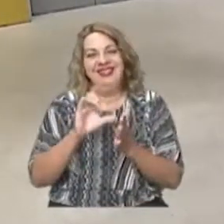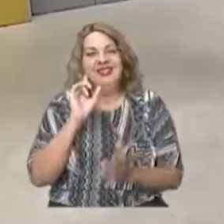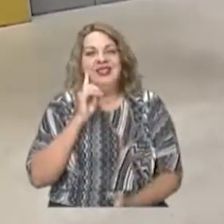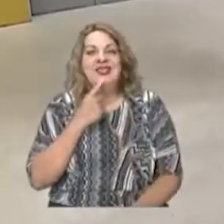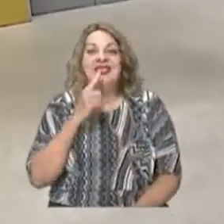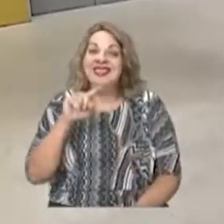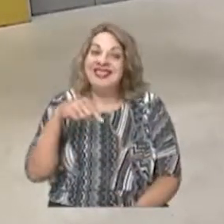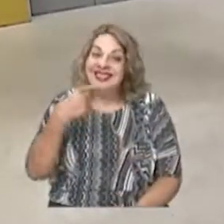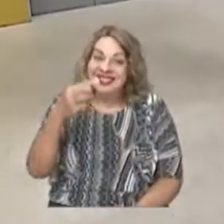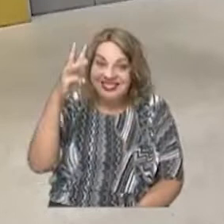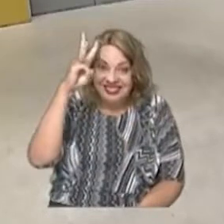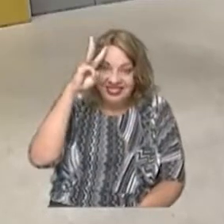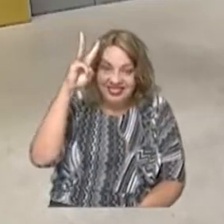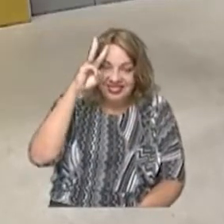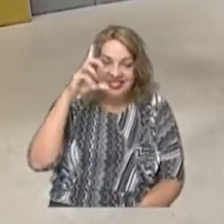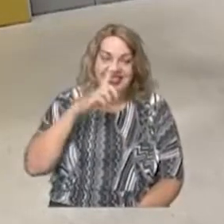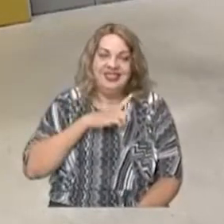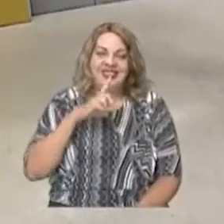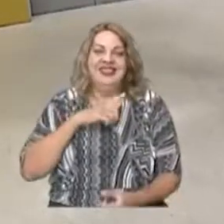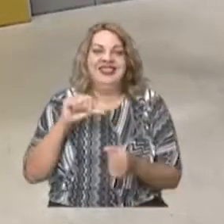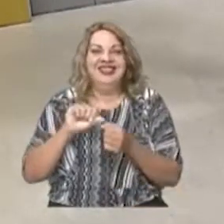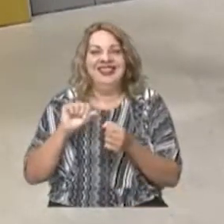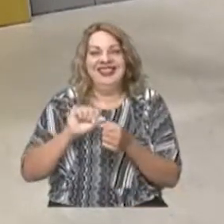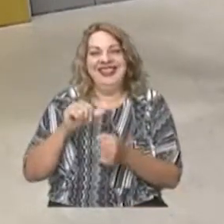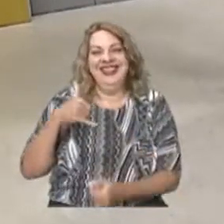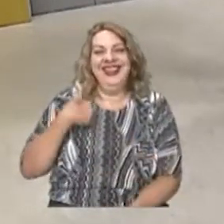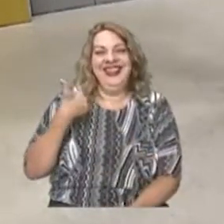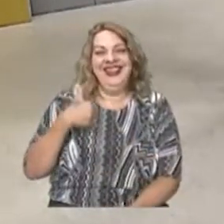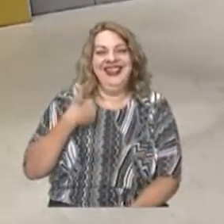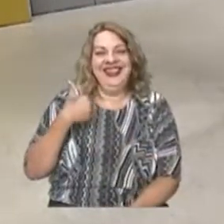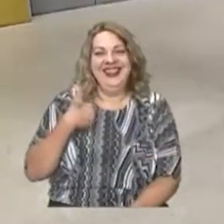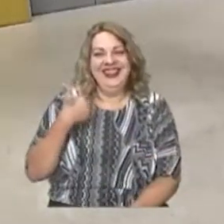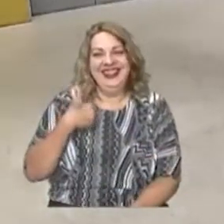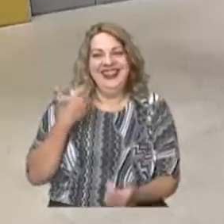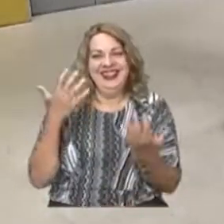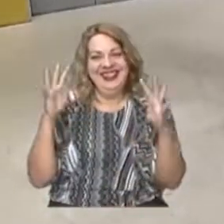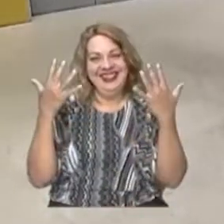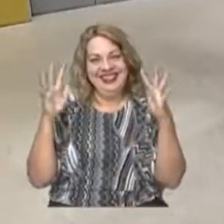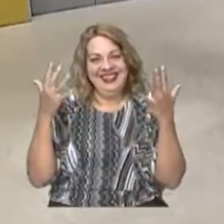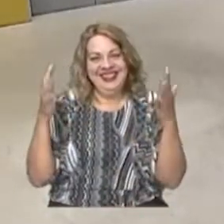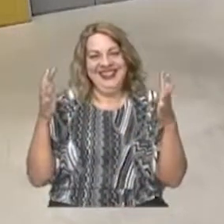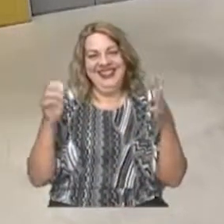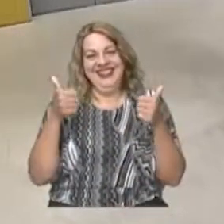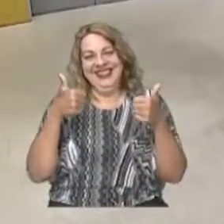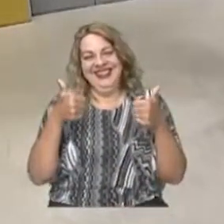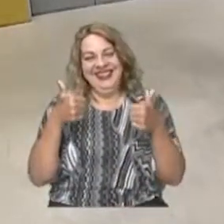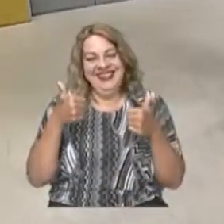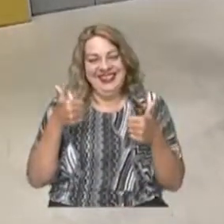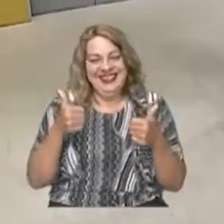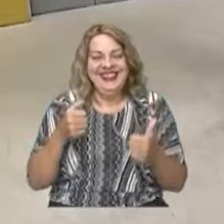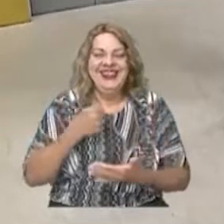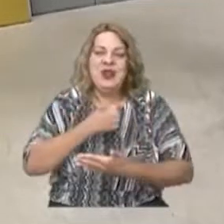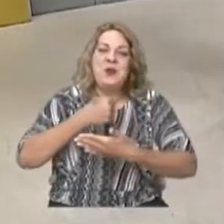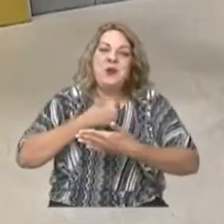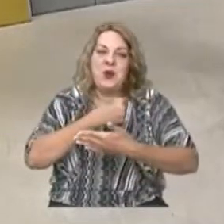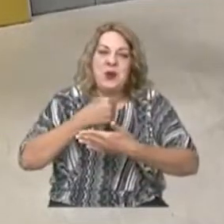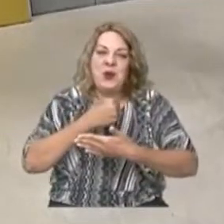na próxima terça-feira vai fazer aniversário. Olha aí! Vamos comer